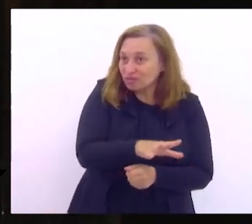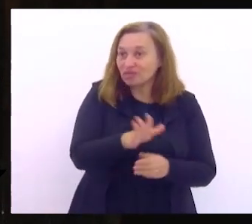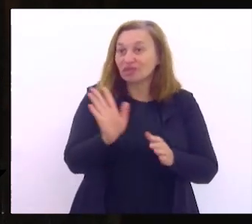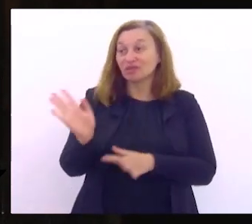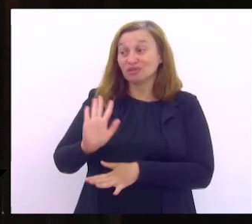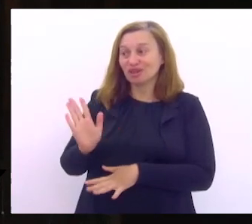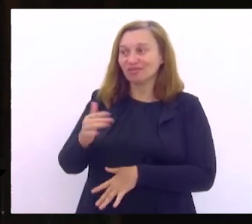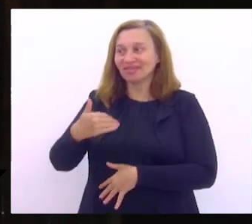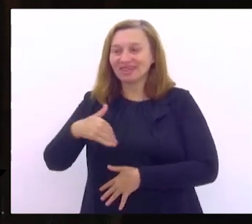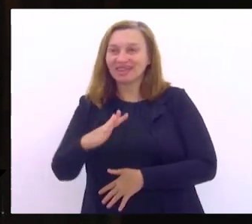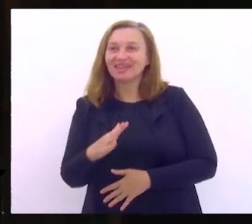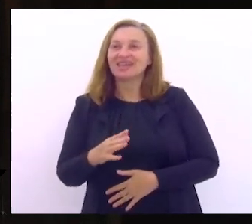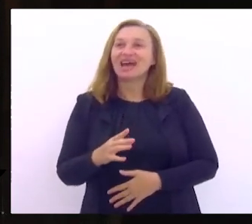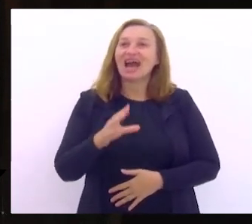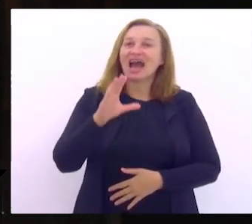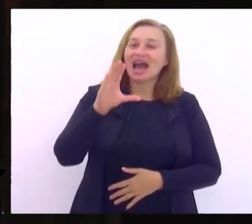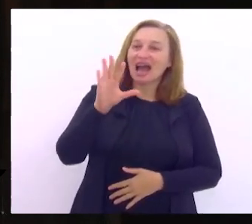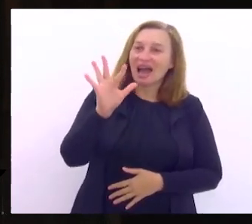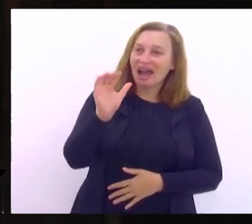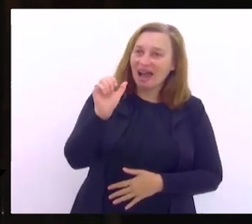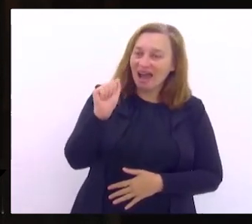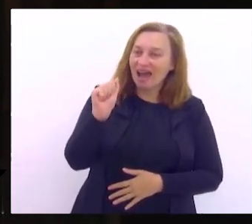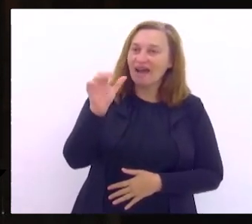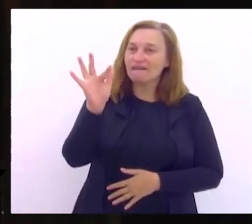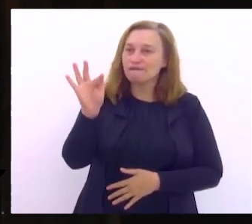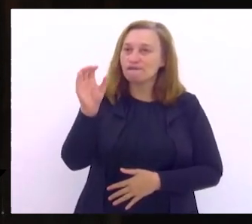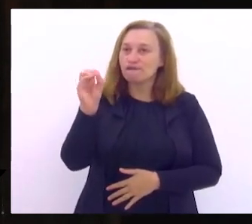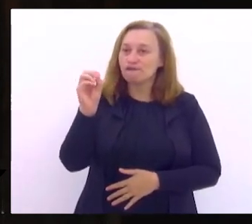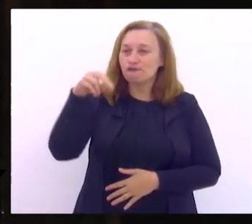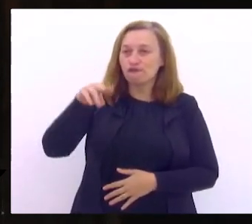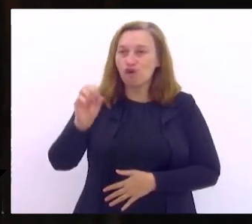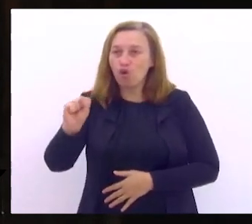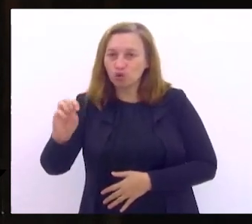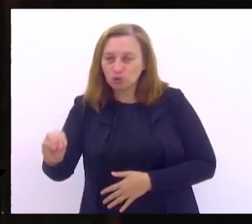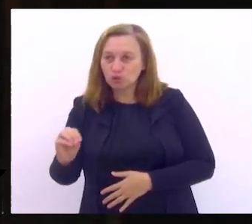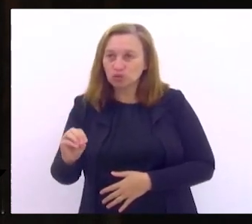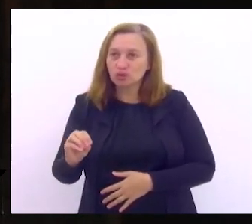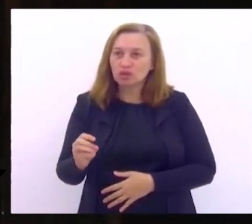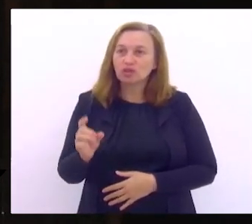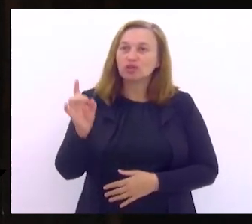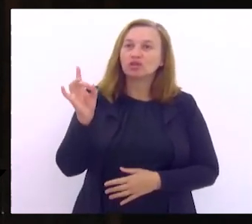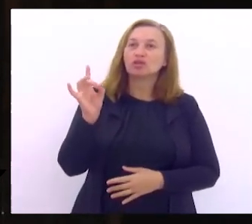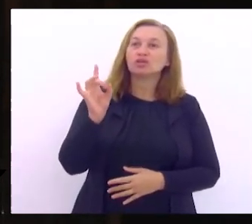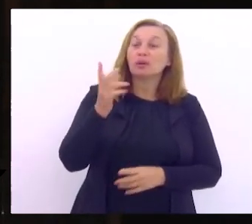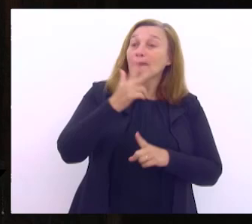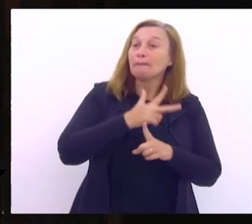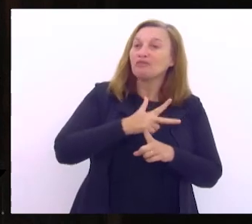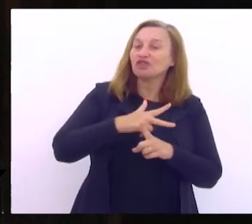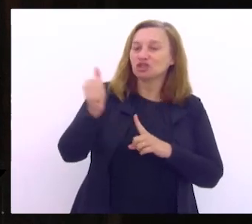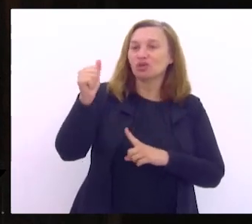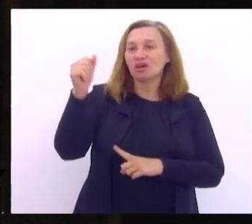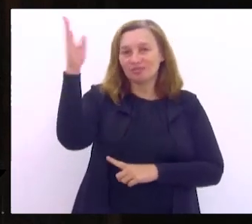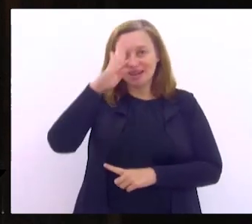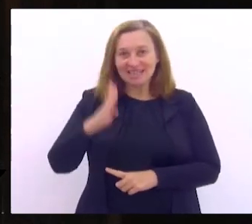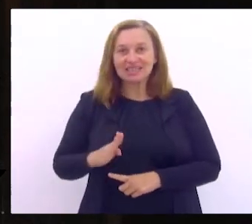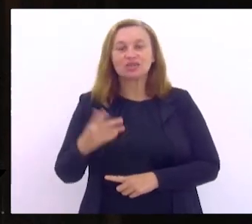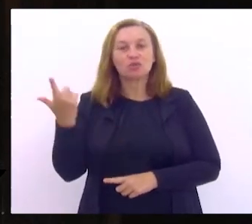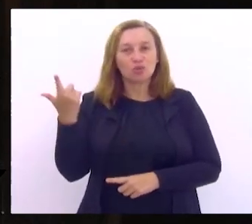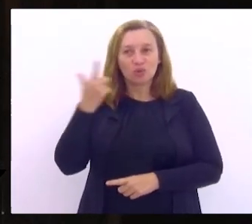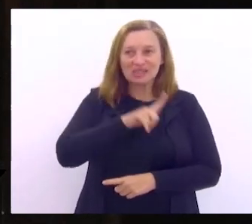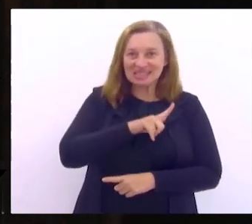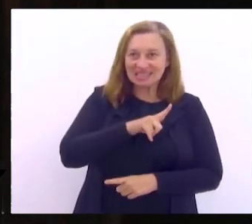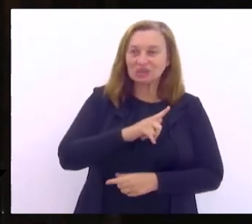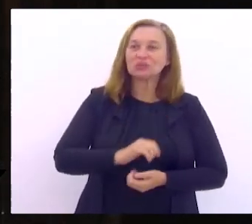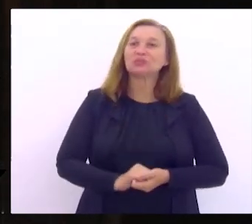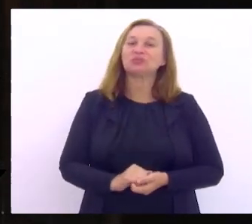dele, Afonso, e o último homem era quem? O Brasil campeão sul-americano, porque ganhou aquele 4%. E logo